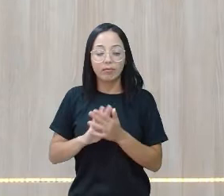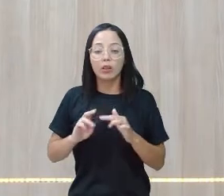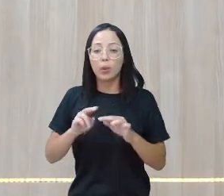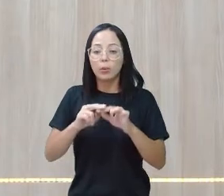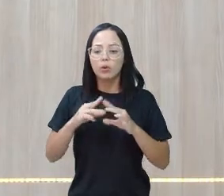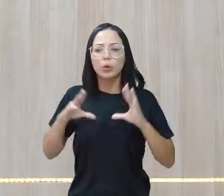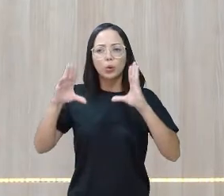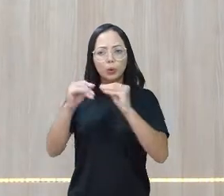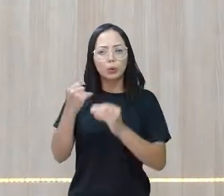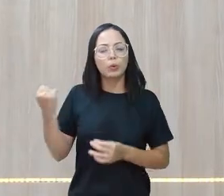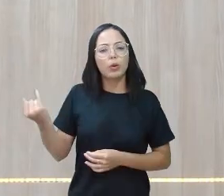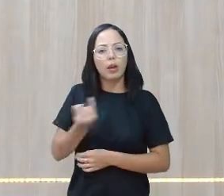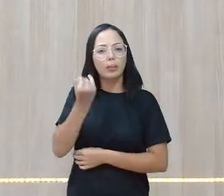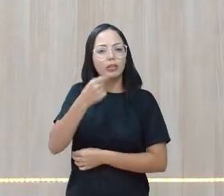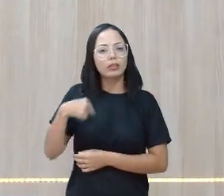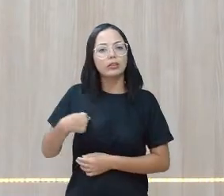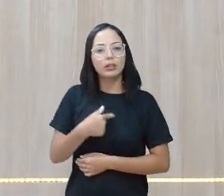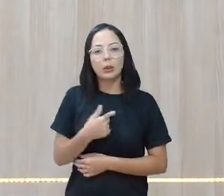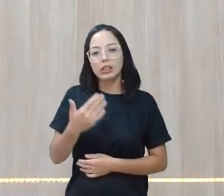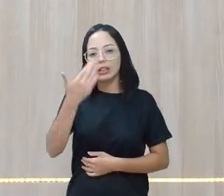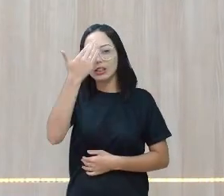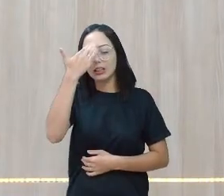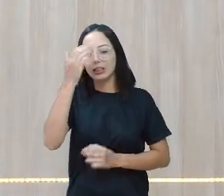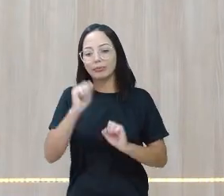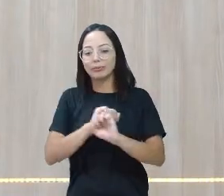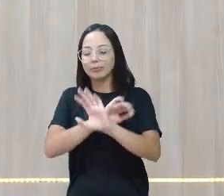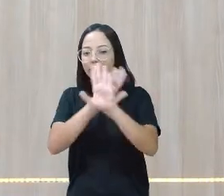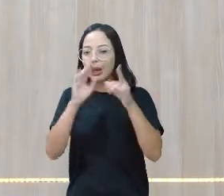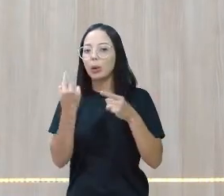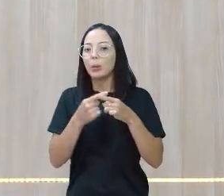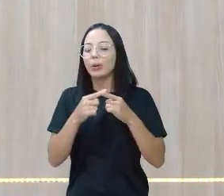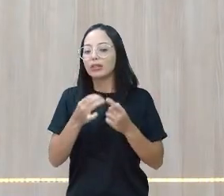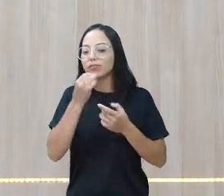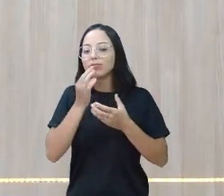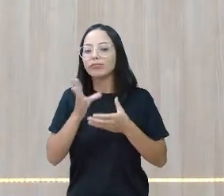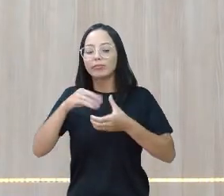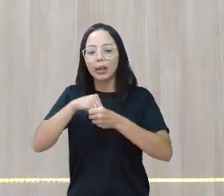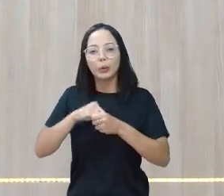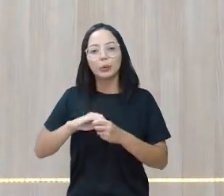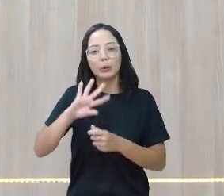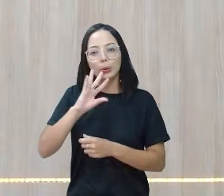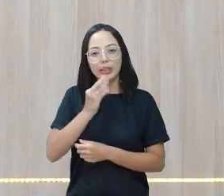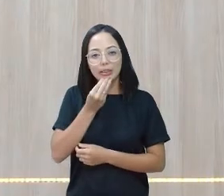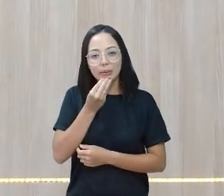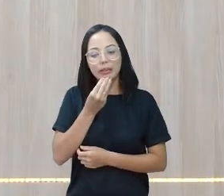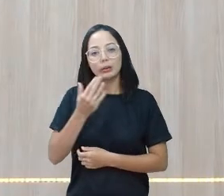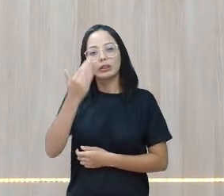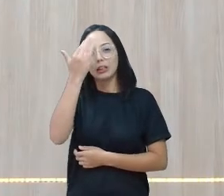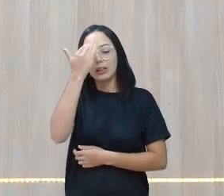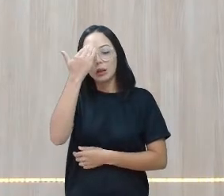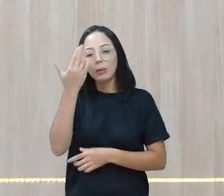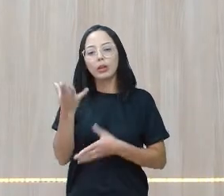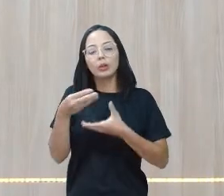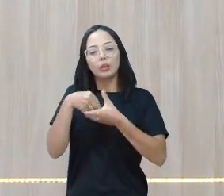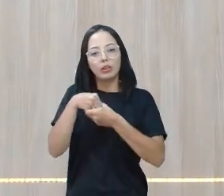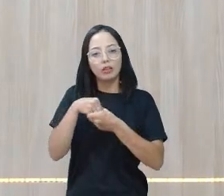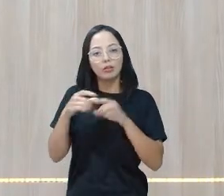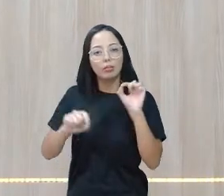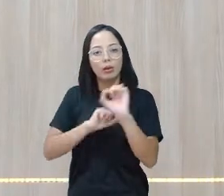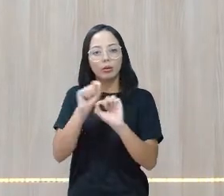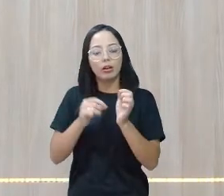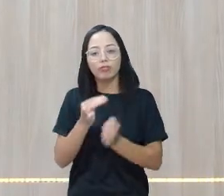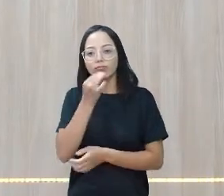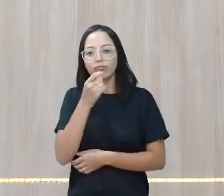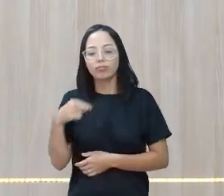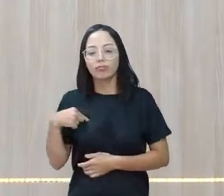isso é importante a gente entender, né? Porque isso faz parte do conhecimento, do entendimento também, para que a gente